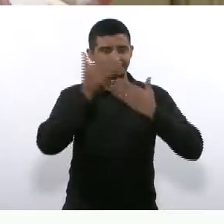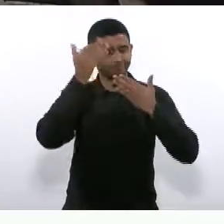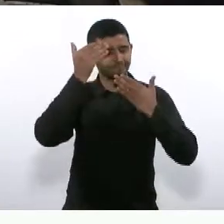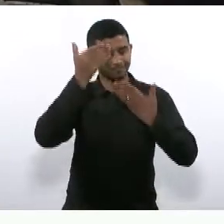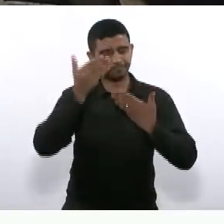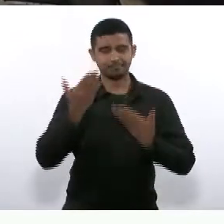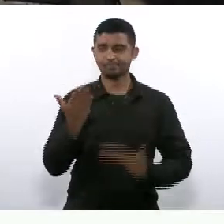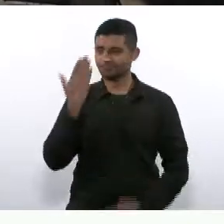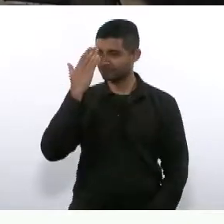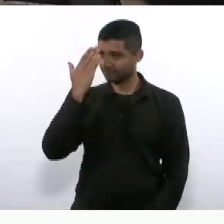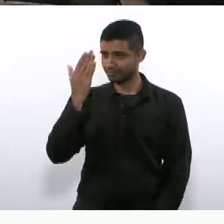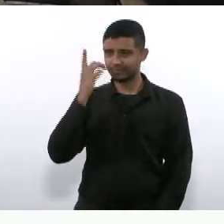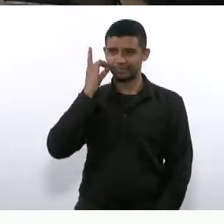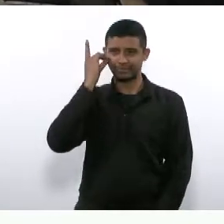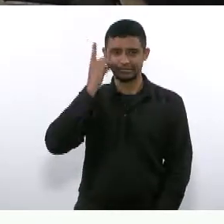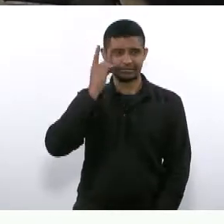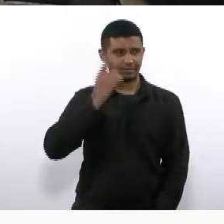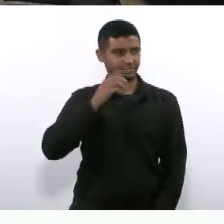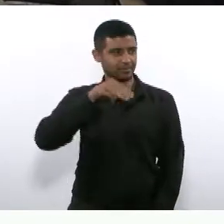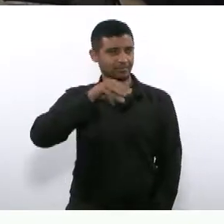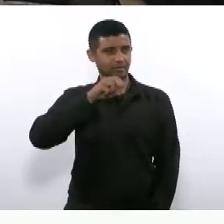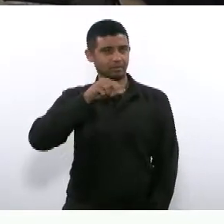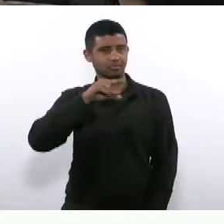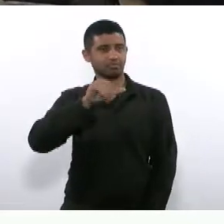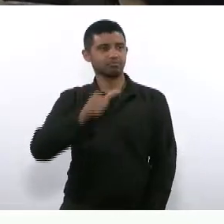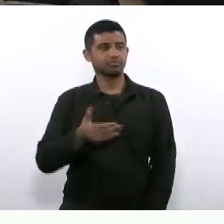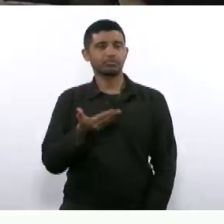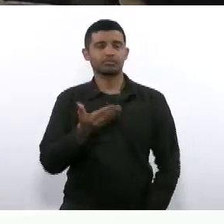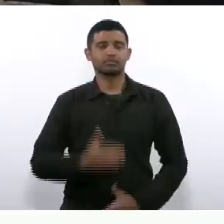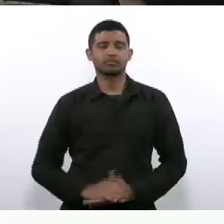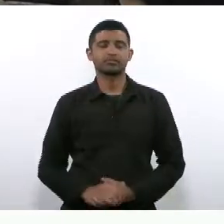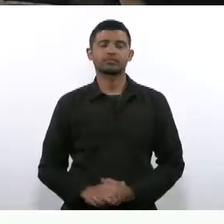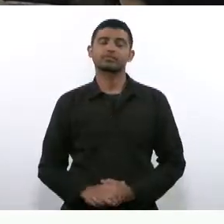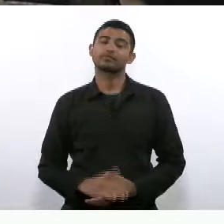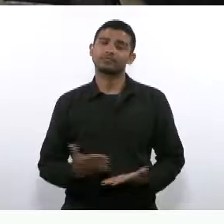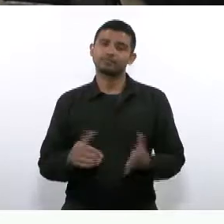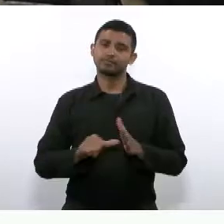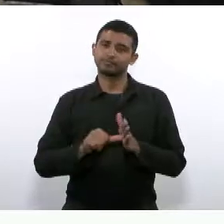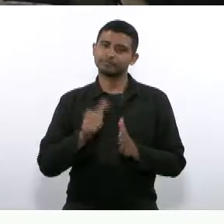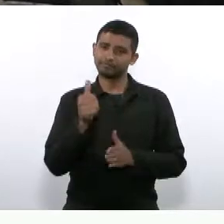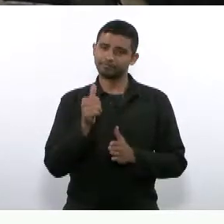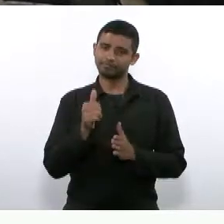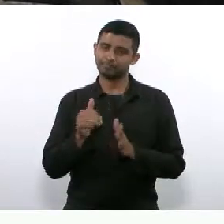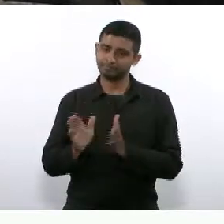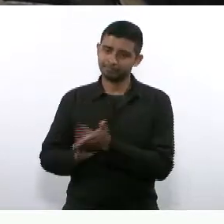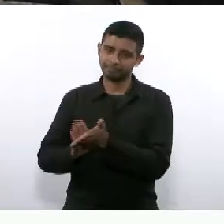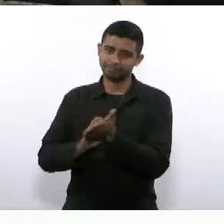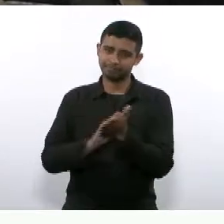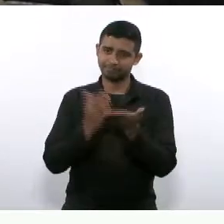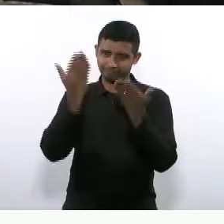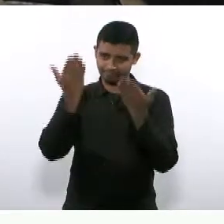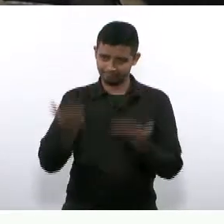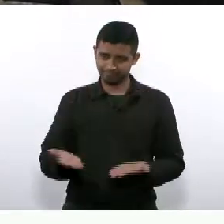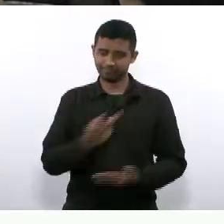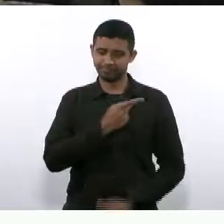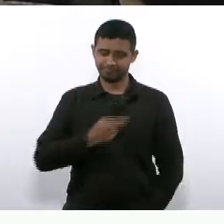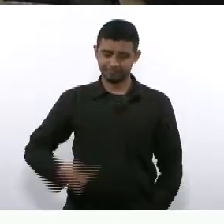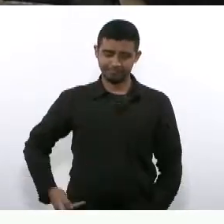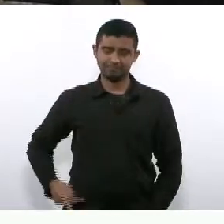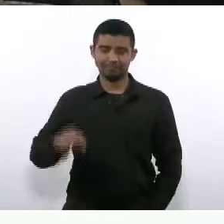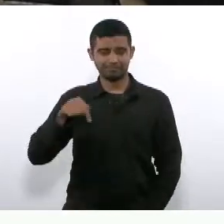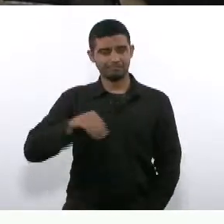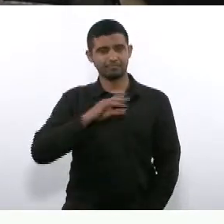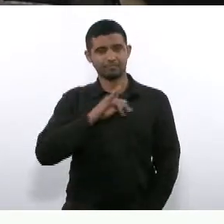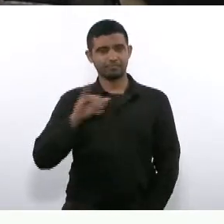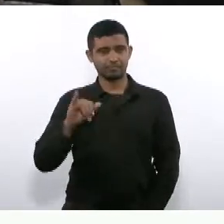Obrigada, deputada Mônica Francisco. Não, primeiro, também parabenizar Vossa Excelência por essa CPI,